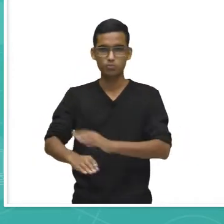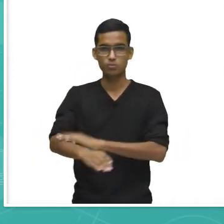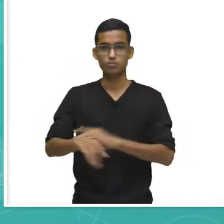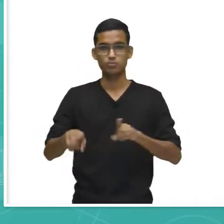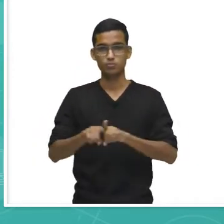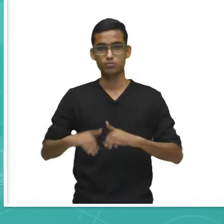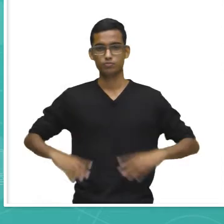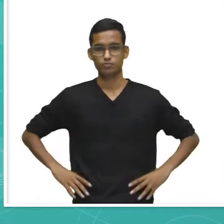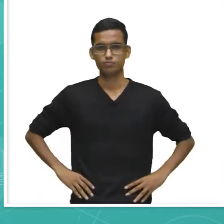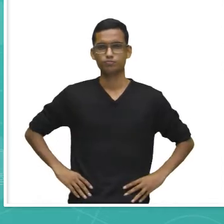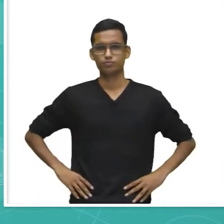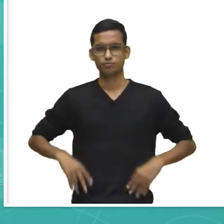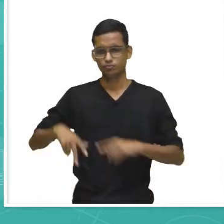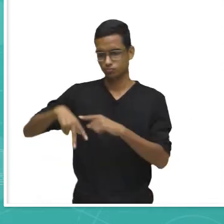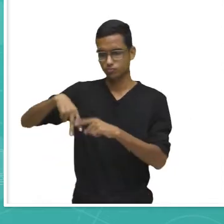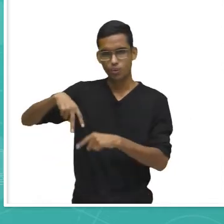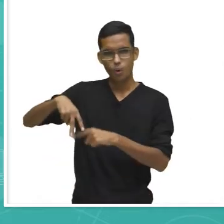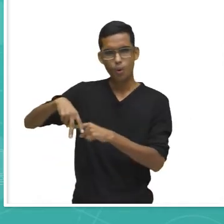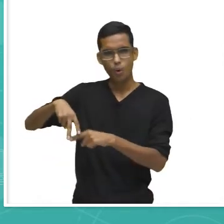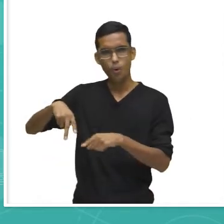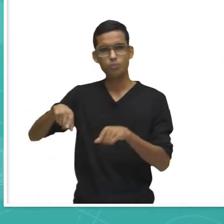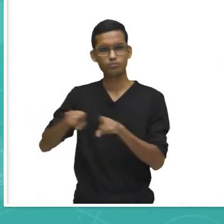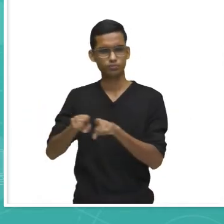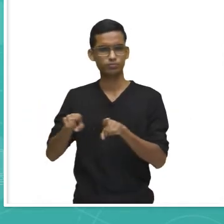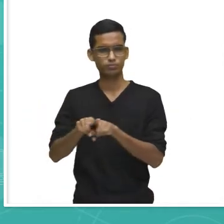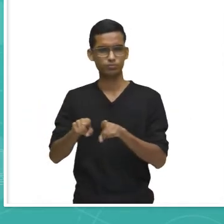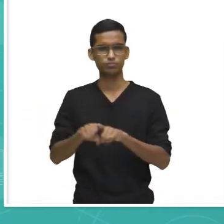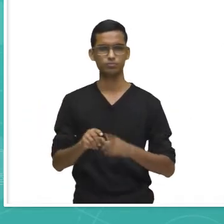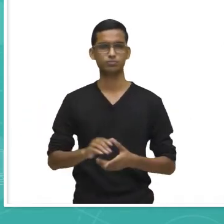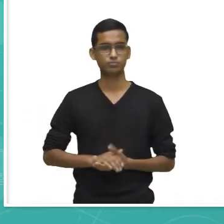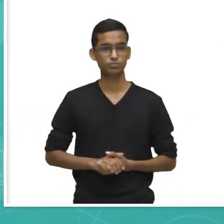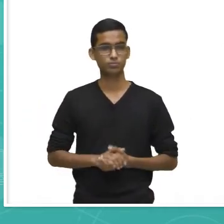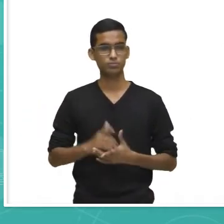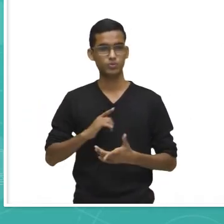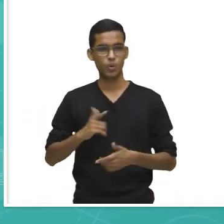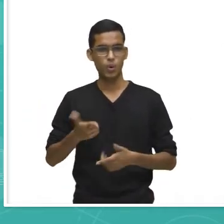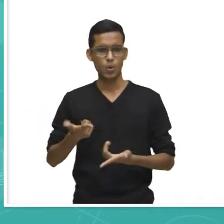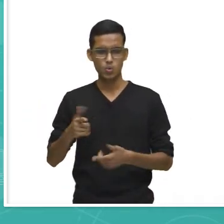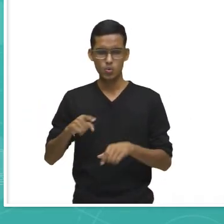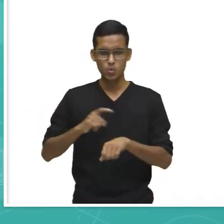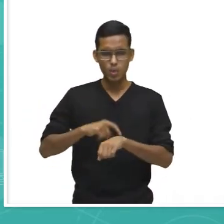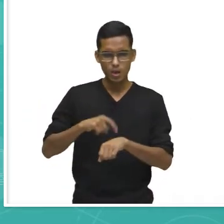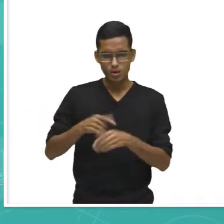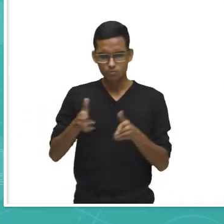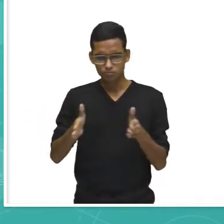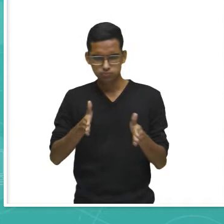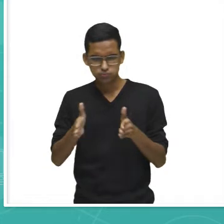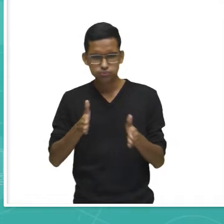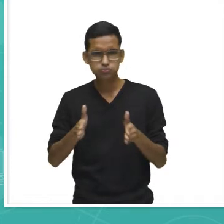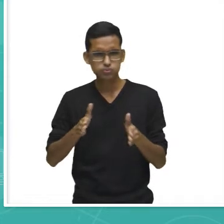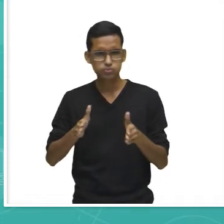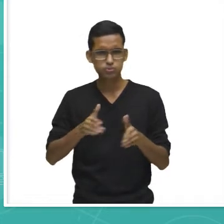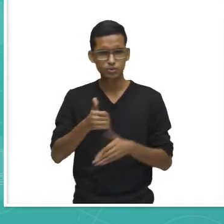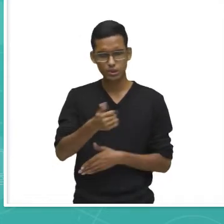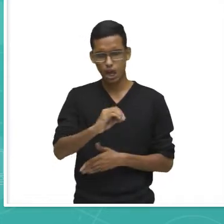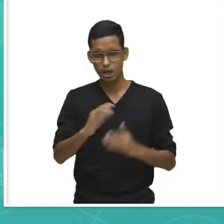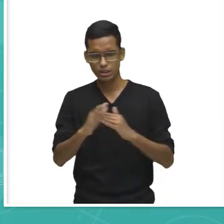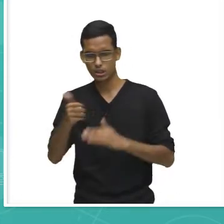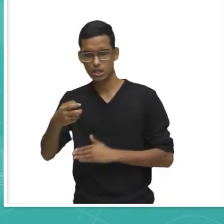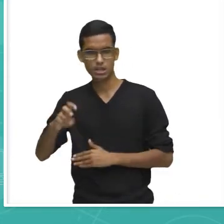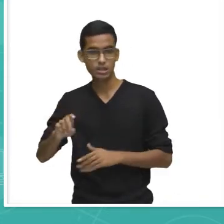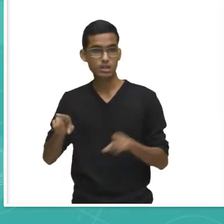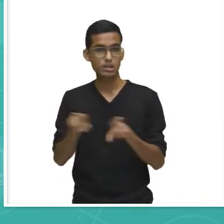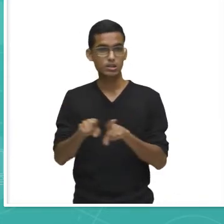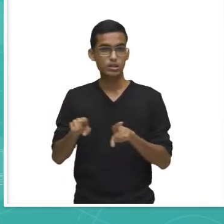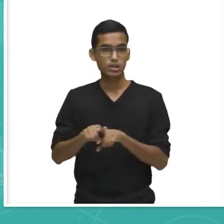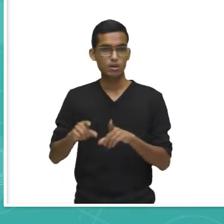Ela é de baixa intensidade e também de curto período, ou seja, em pouco tempo você consegue fazer aí essa